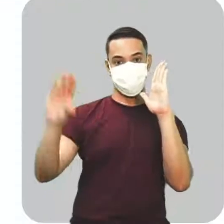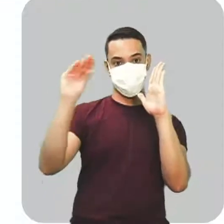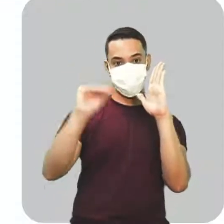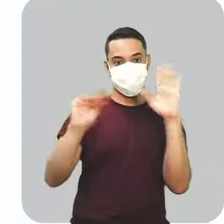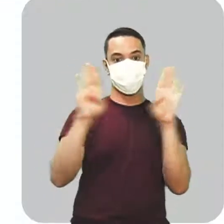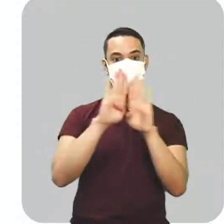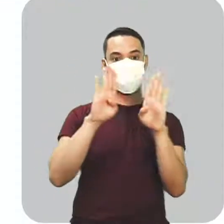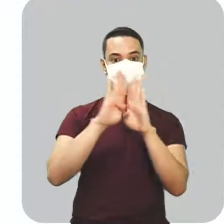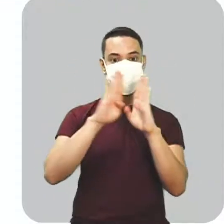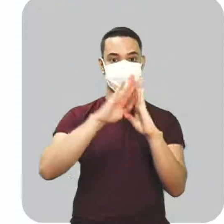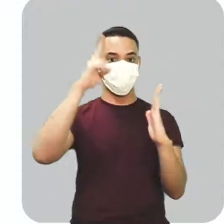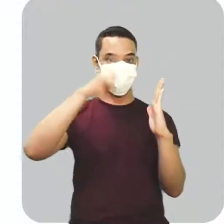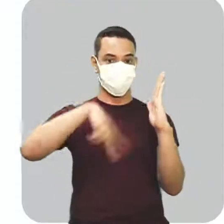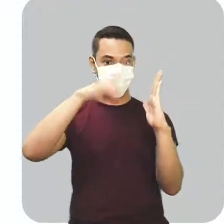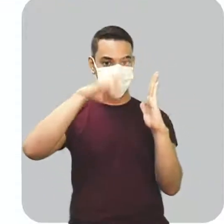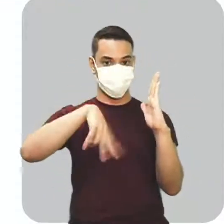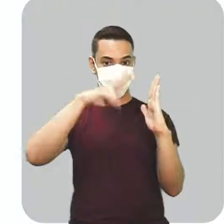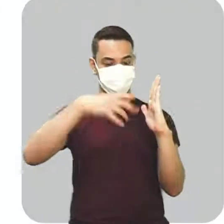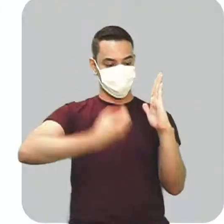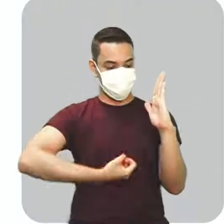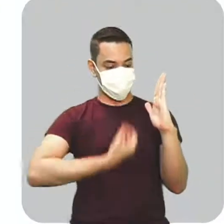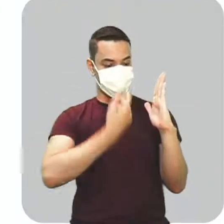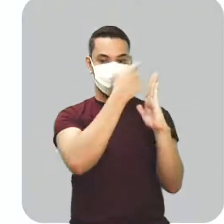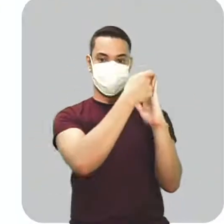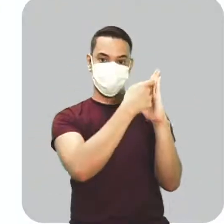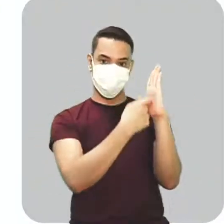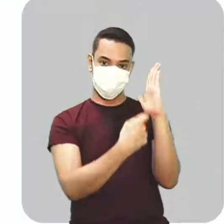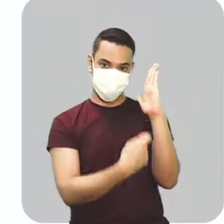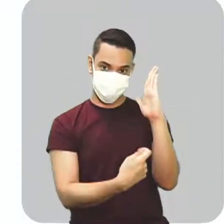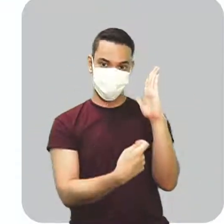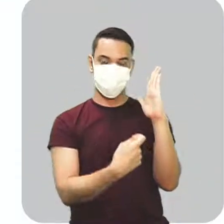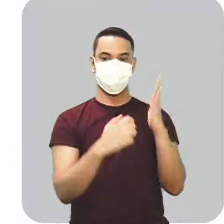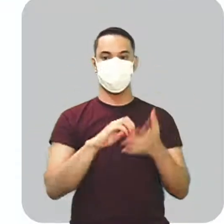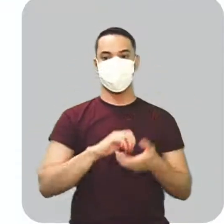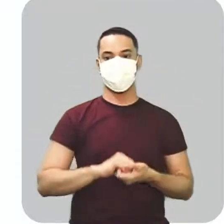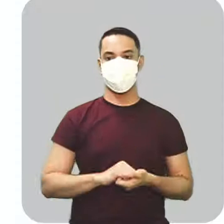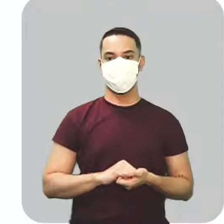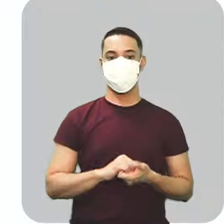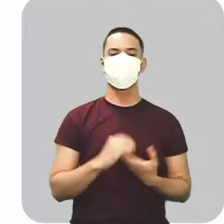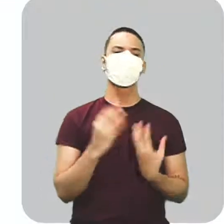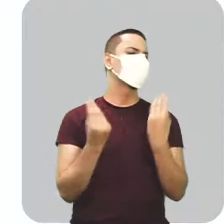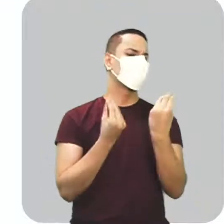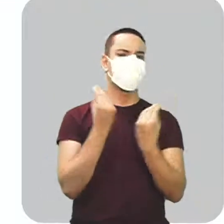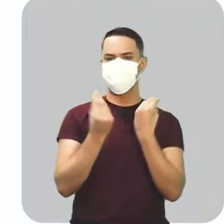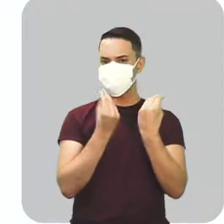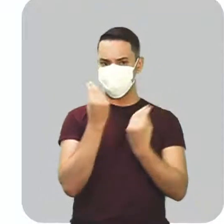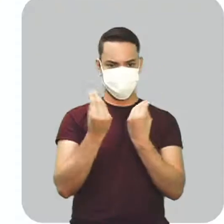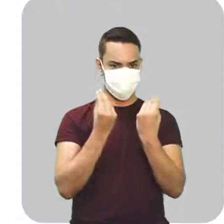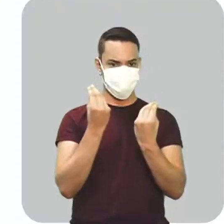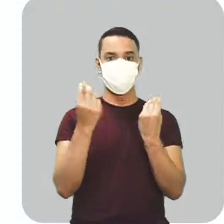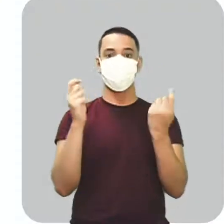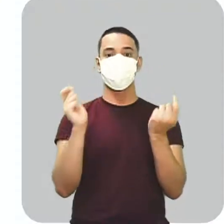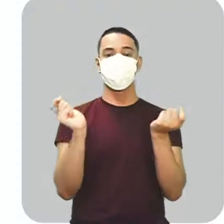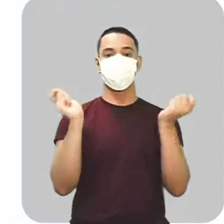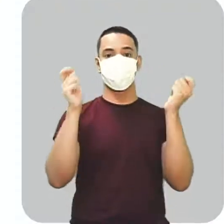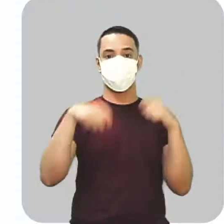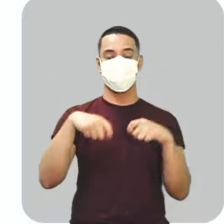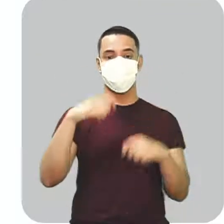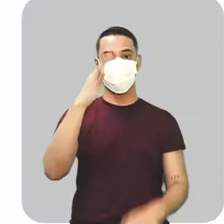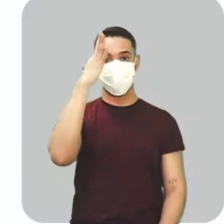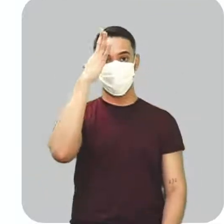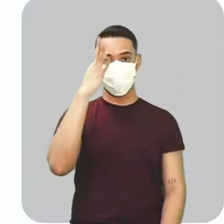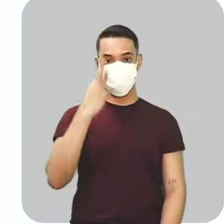e produção de textos escritos, de modo a entender